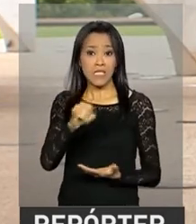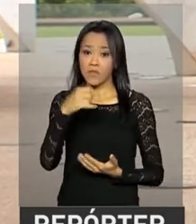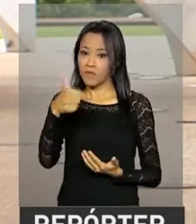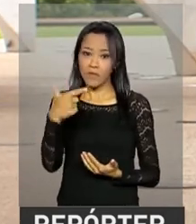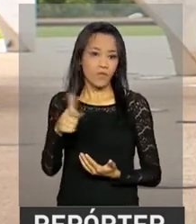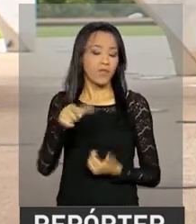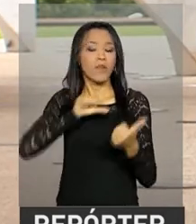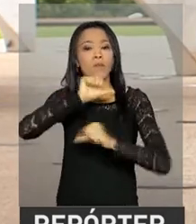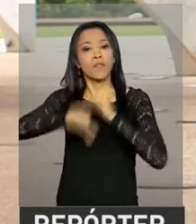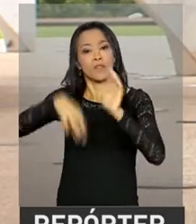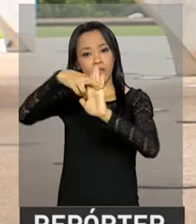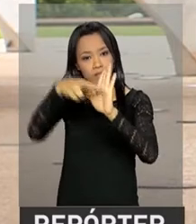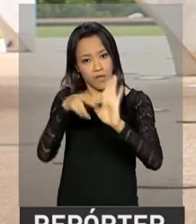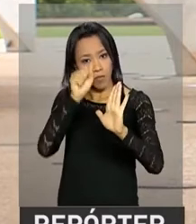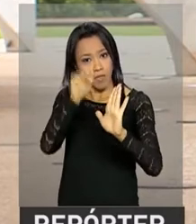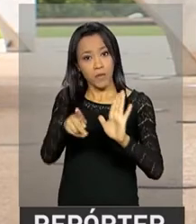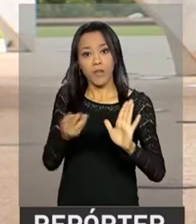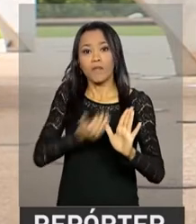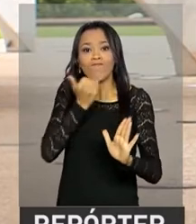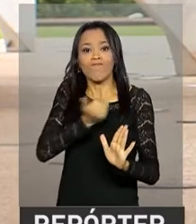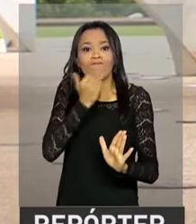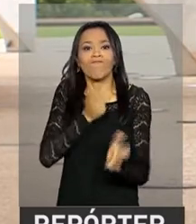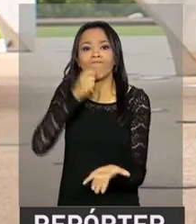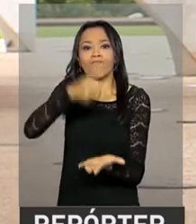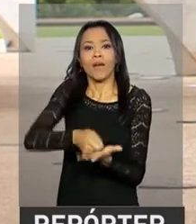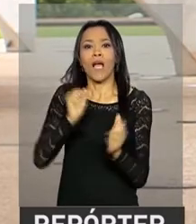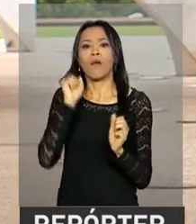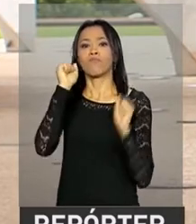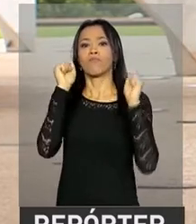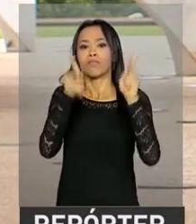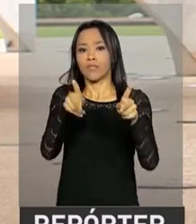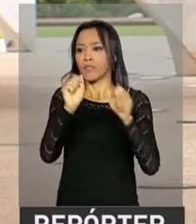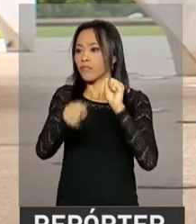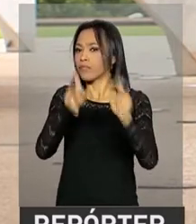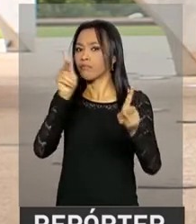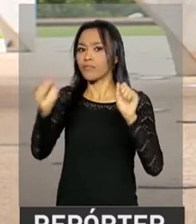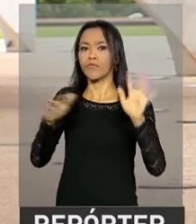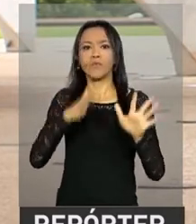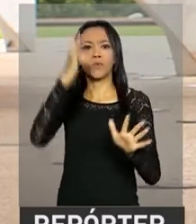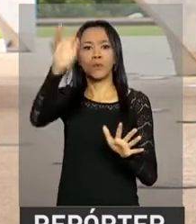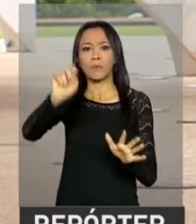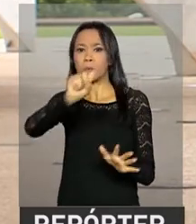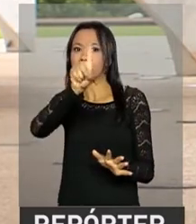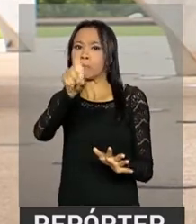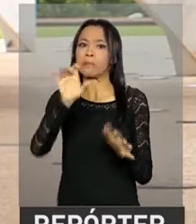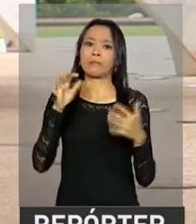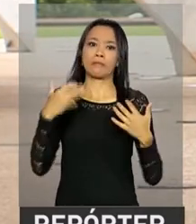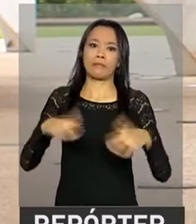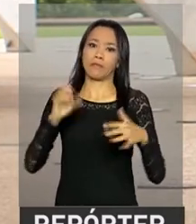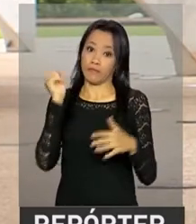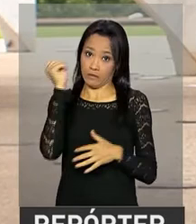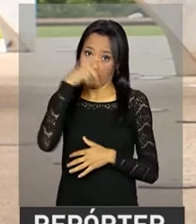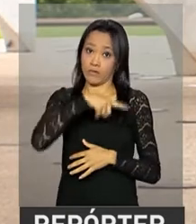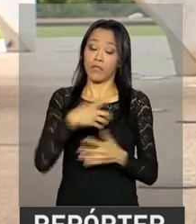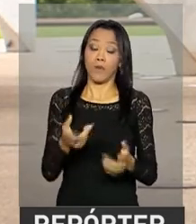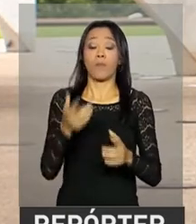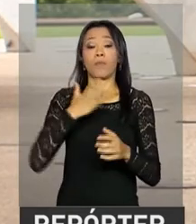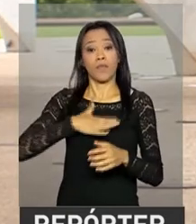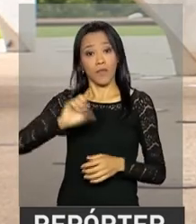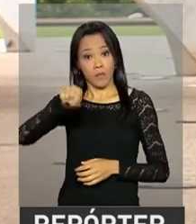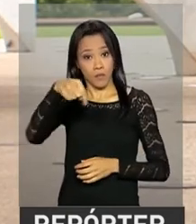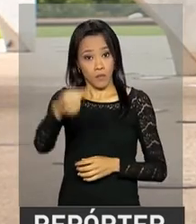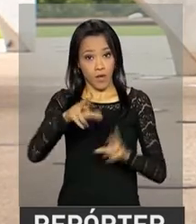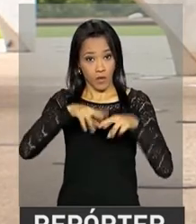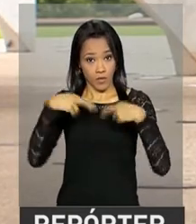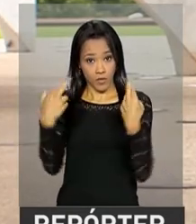condições de pagar aposentadorias no futuro. Por isso, esse é um projeto prioritário para o Executivo. E também participam dessa reunião logo mais aqui no